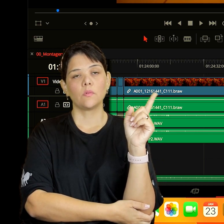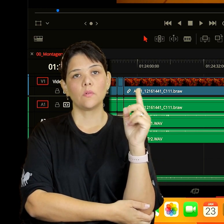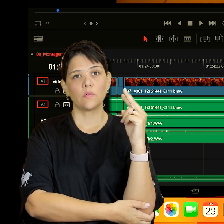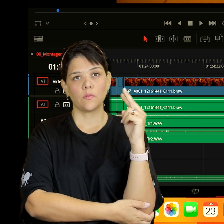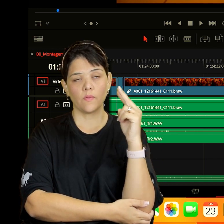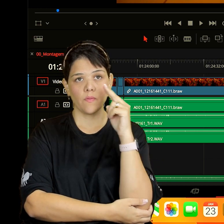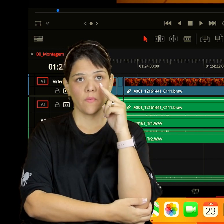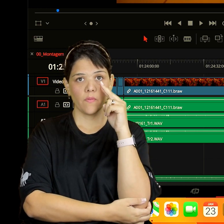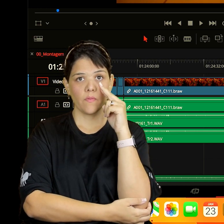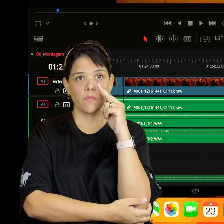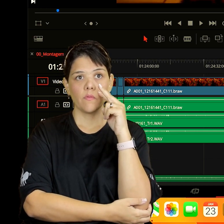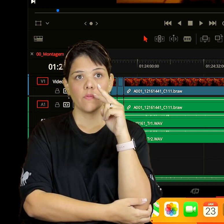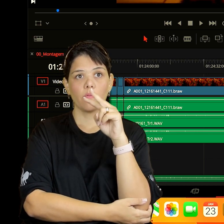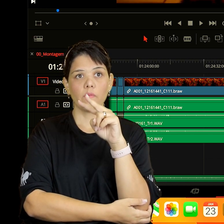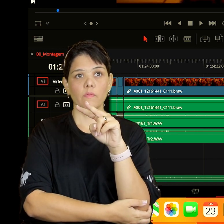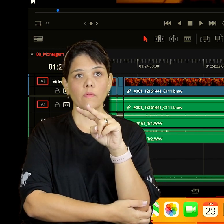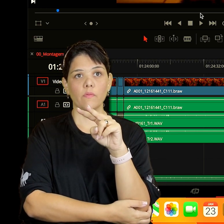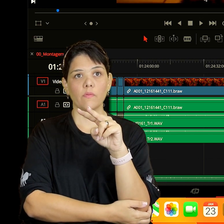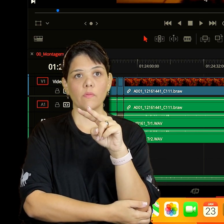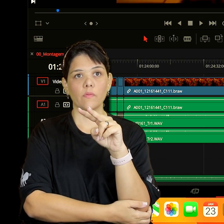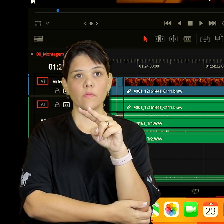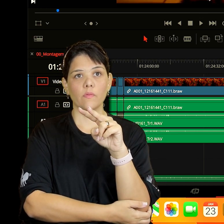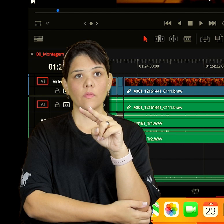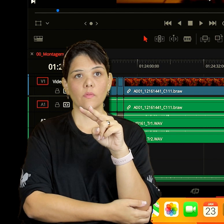bem aqui tem o tripé.